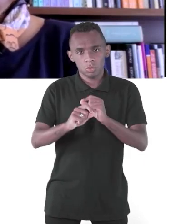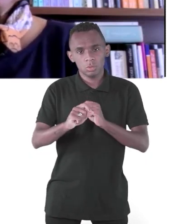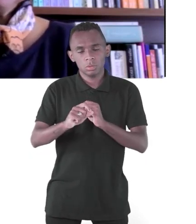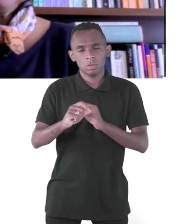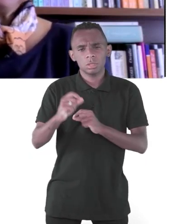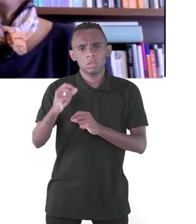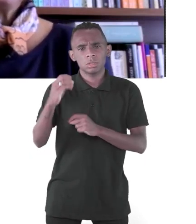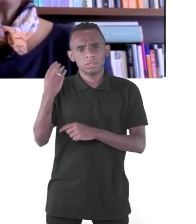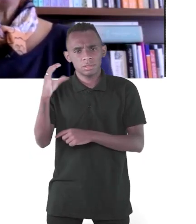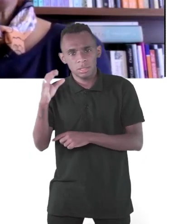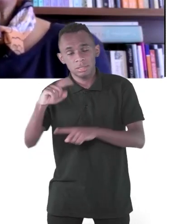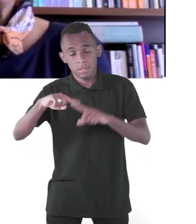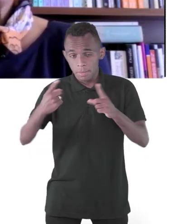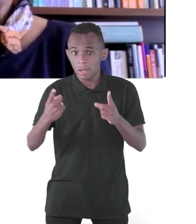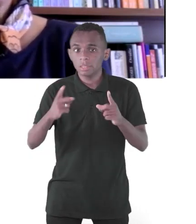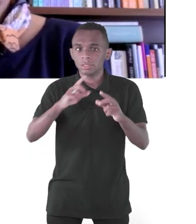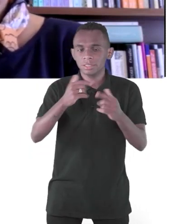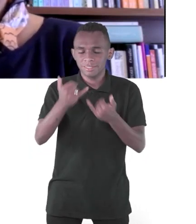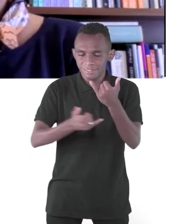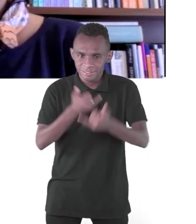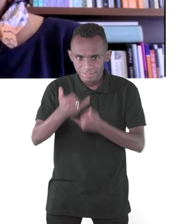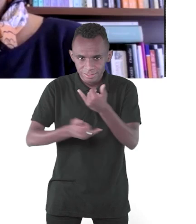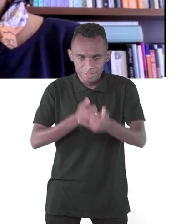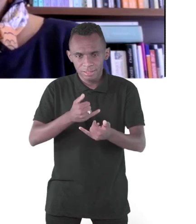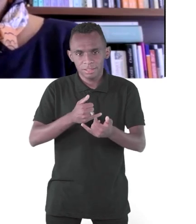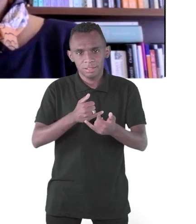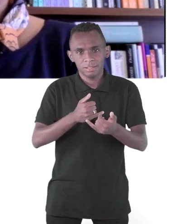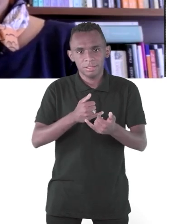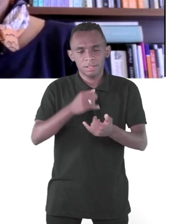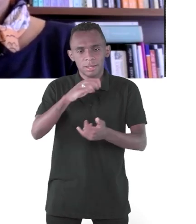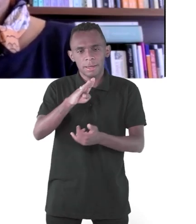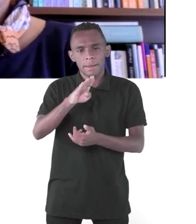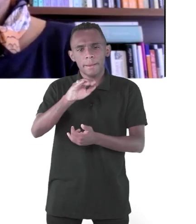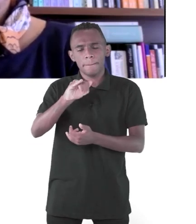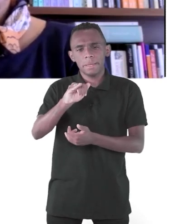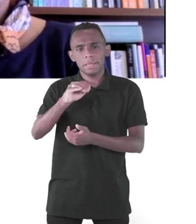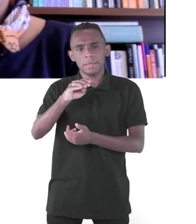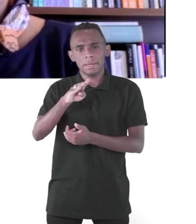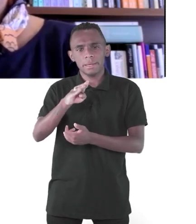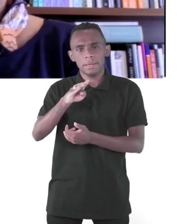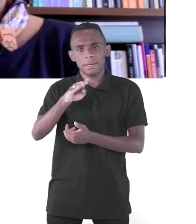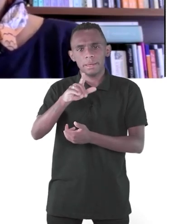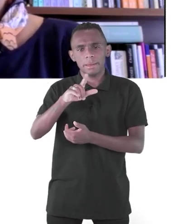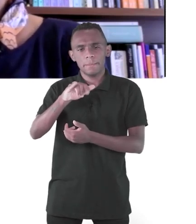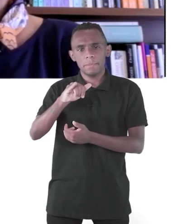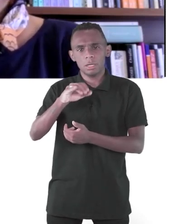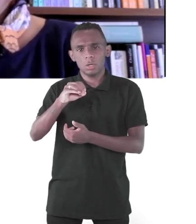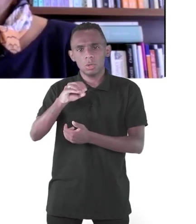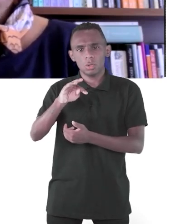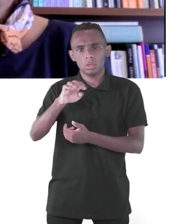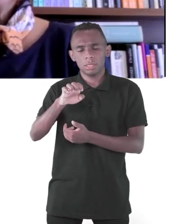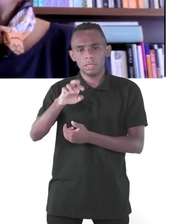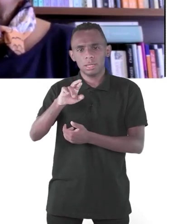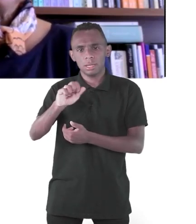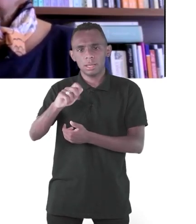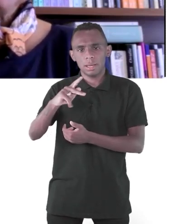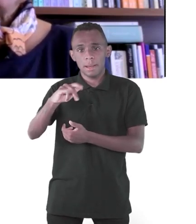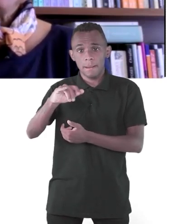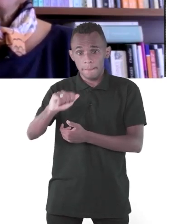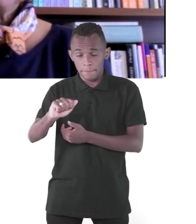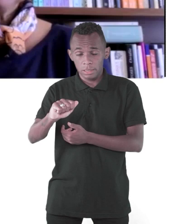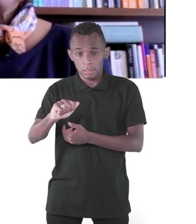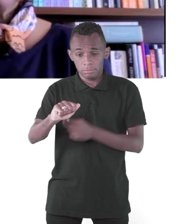eu vou chamar de ciência, mas é diversão, que chama biblioterapia, baseado num livro de duas